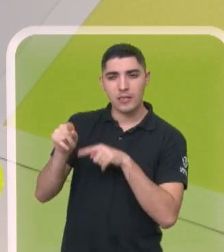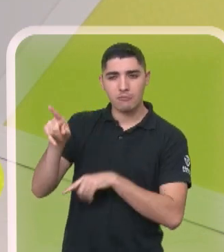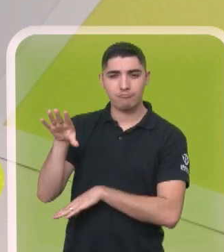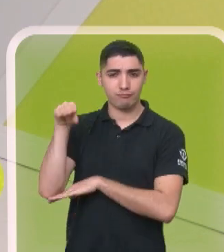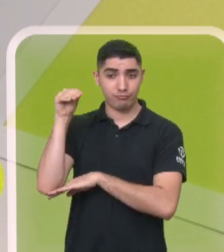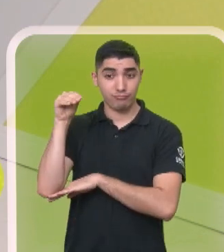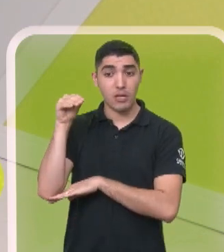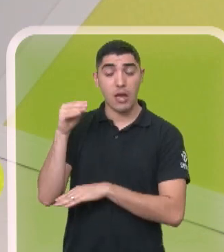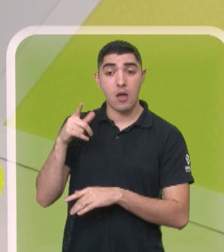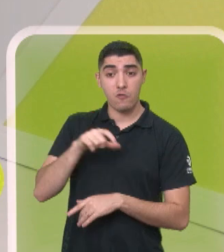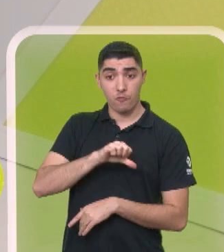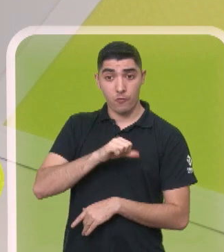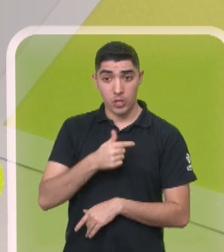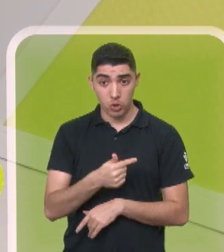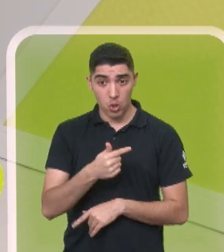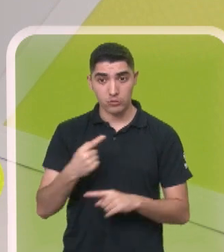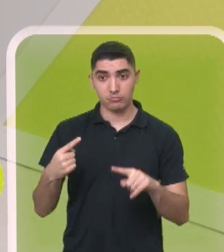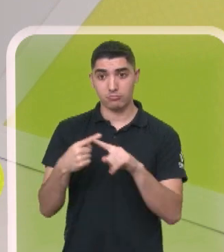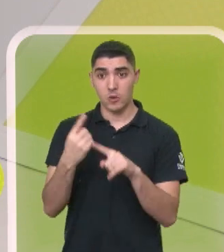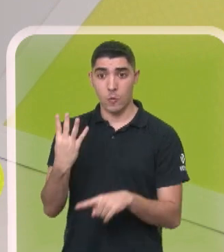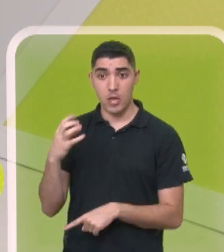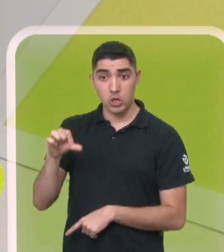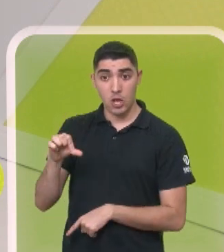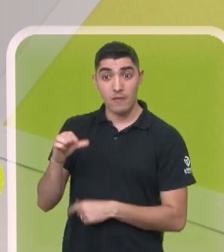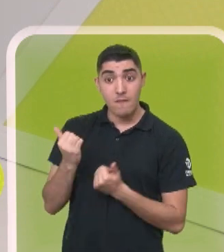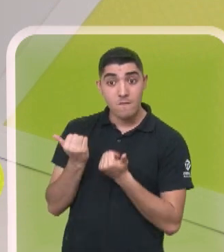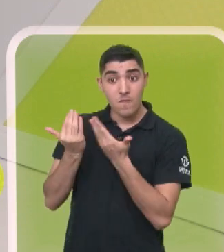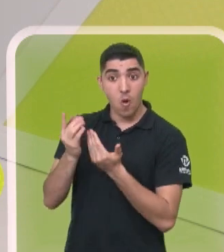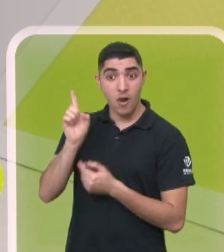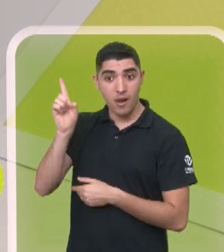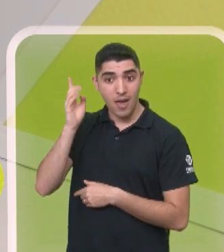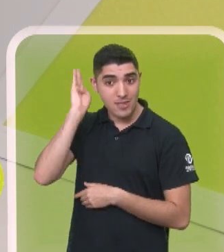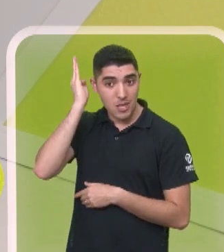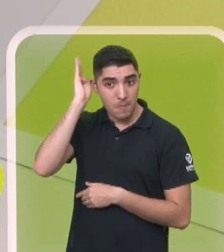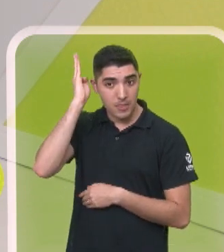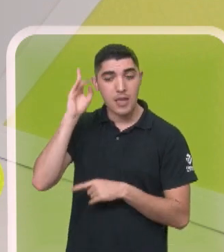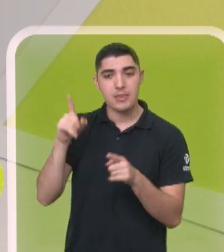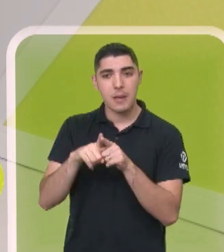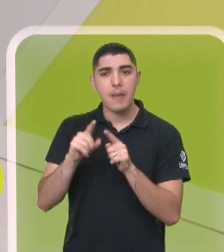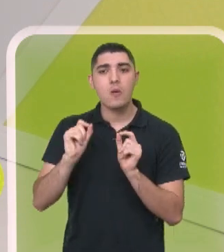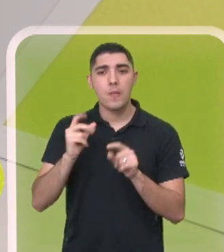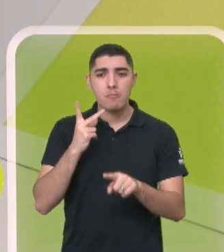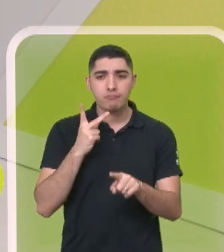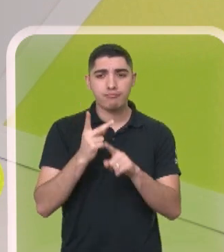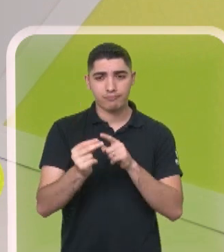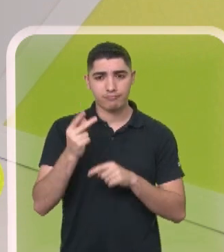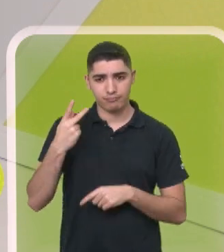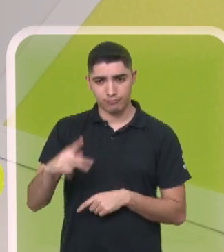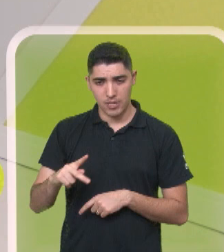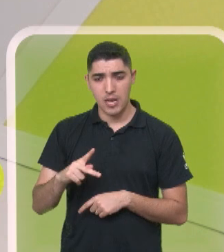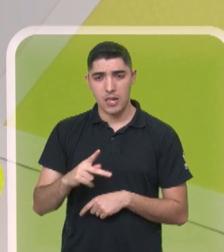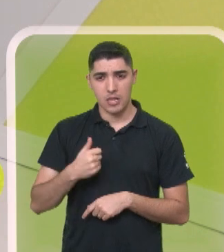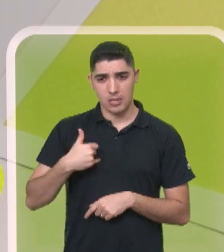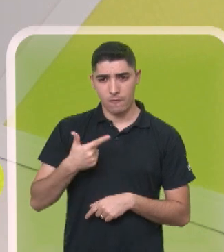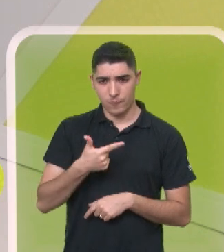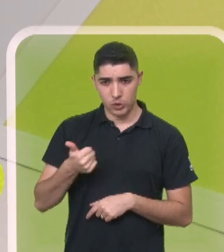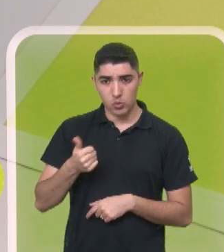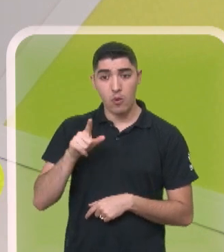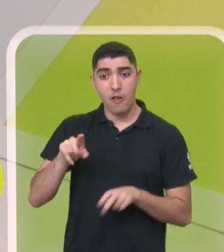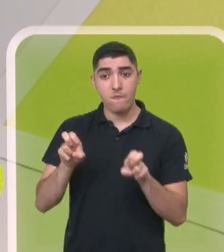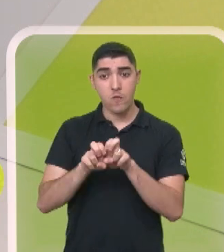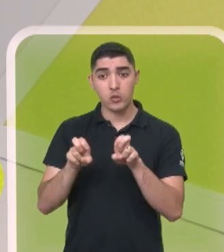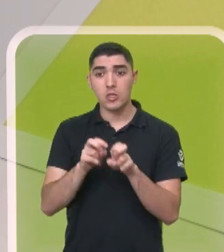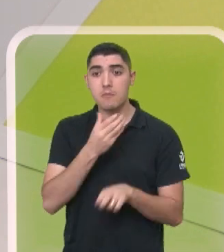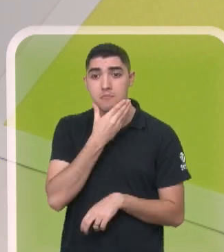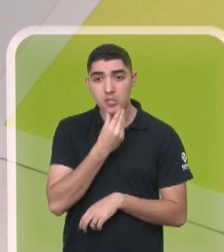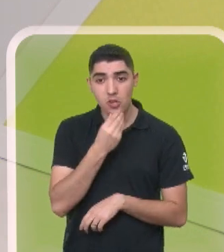por 92 a 49 lá em Taubaté. Quem também conquistou o título da categoria sub-21 foi o futsal masculino.